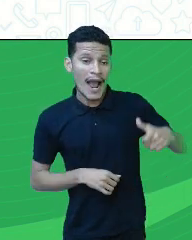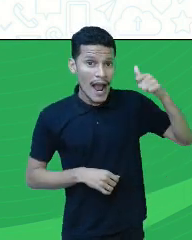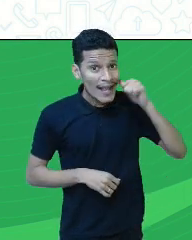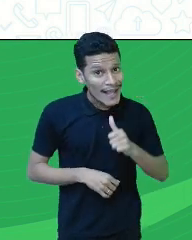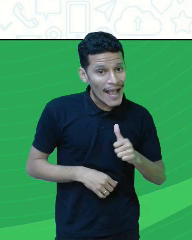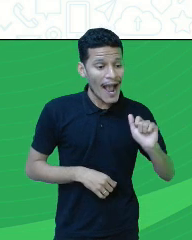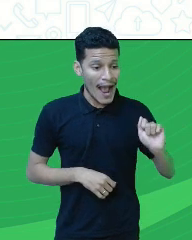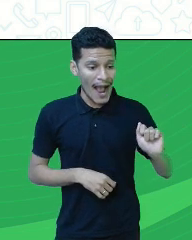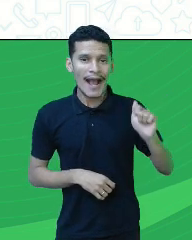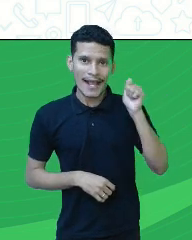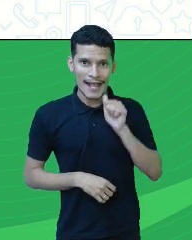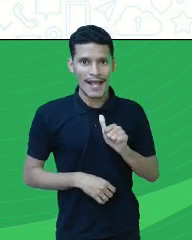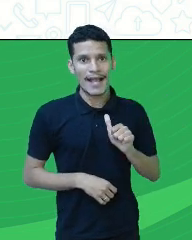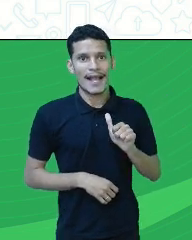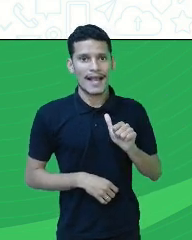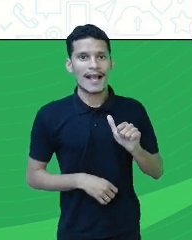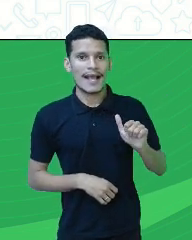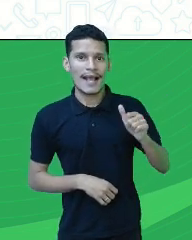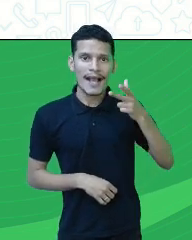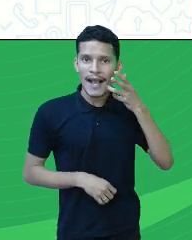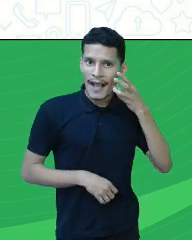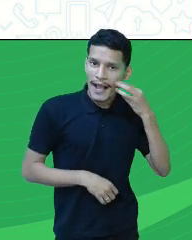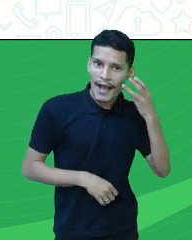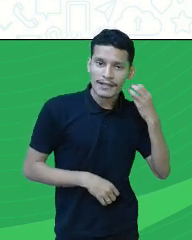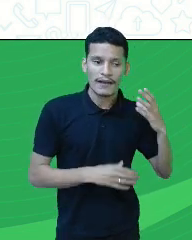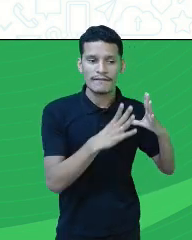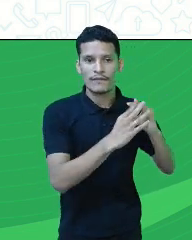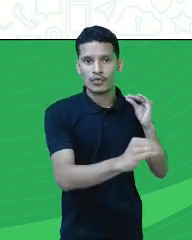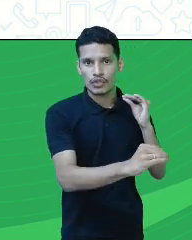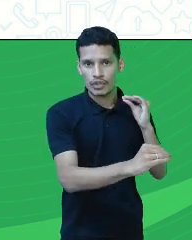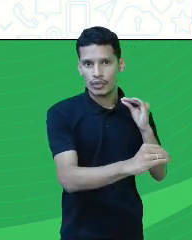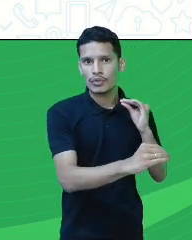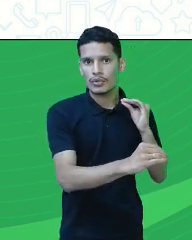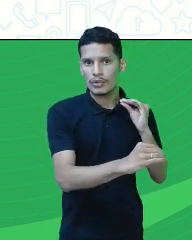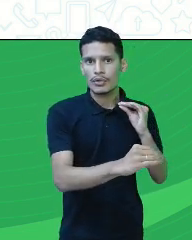a forma correta, né? A gata de Maria fugiu. Eu não posso